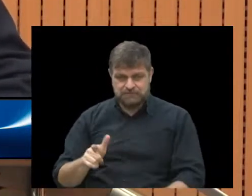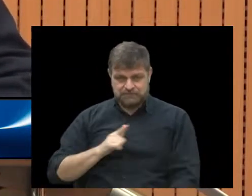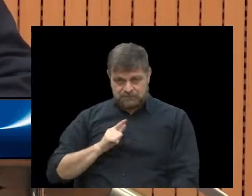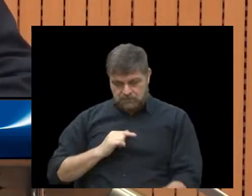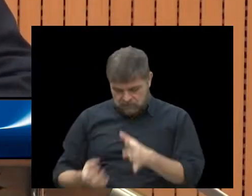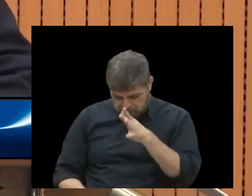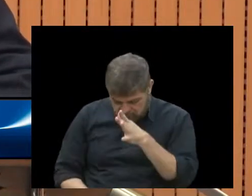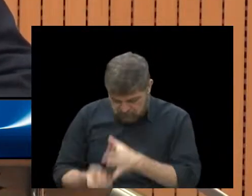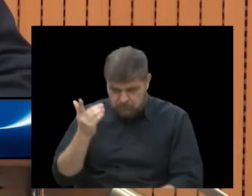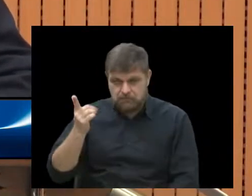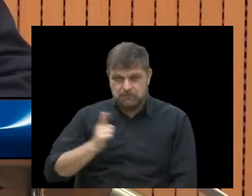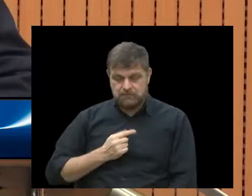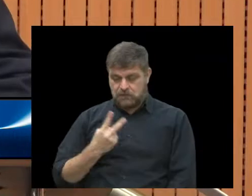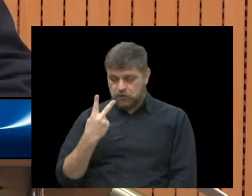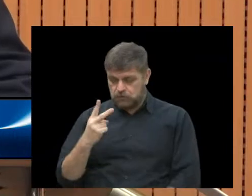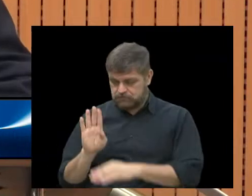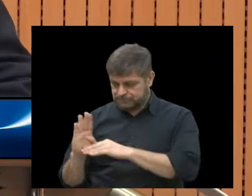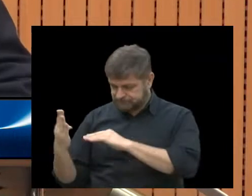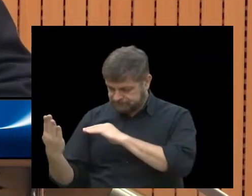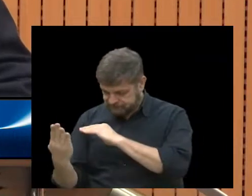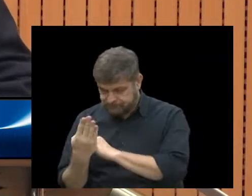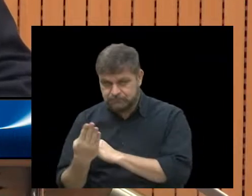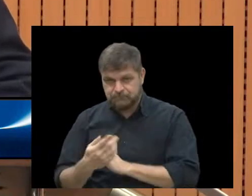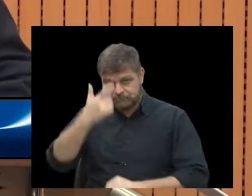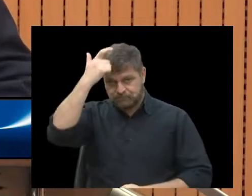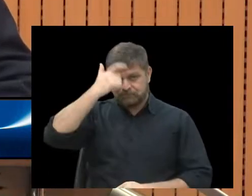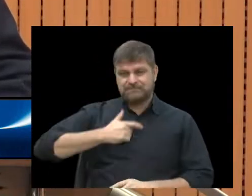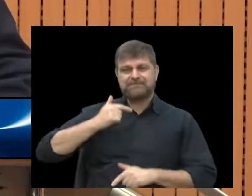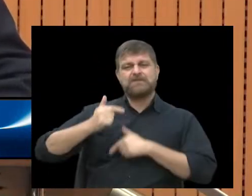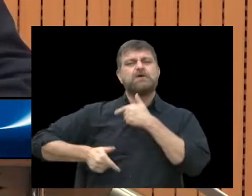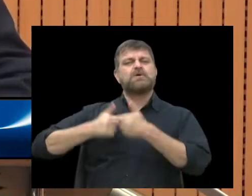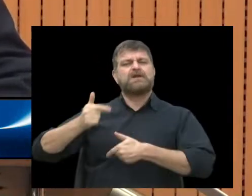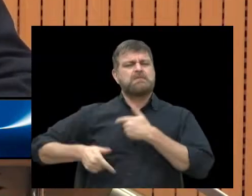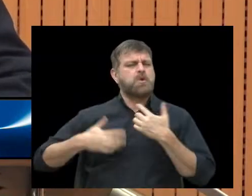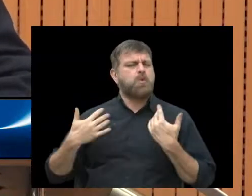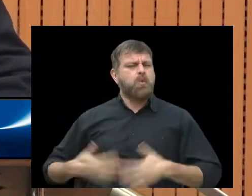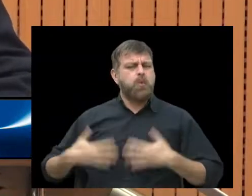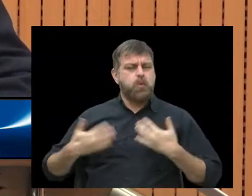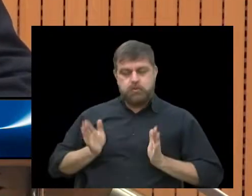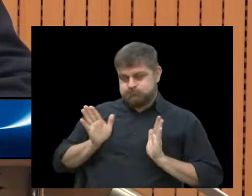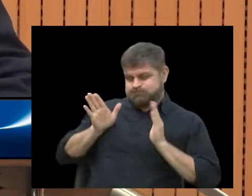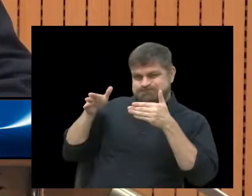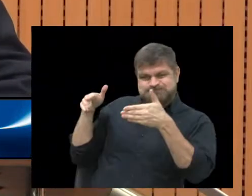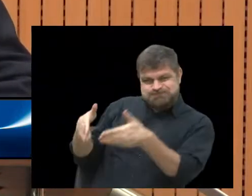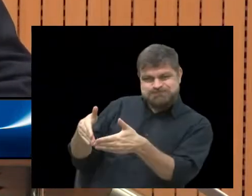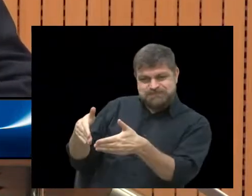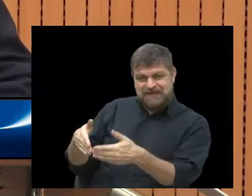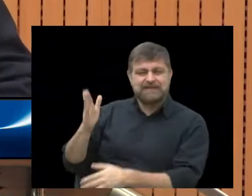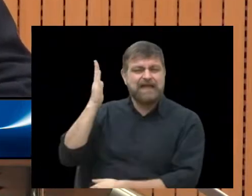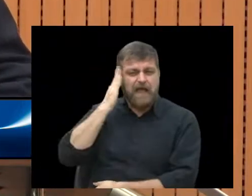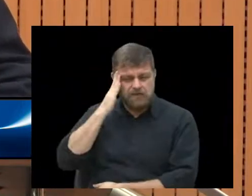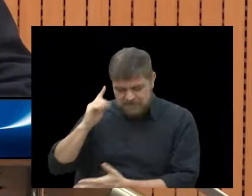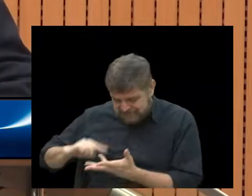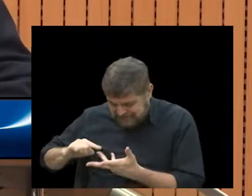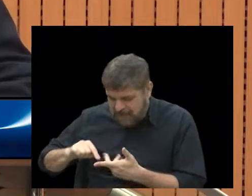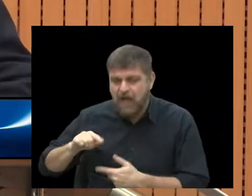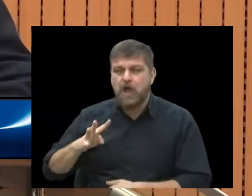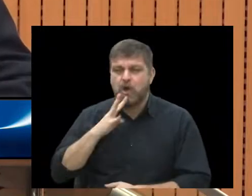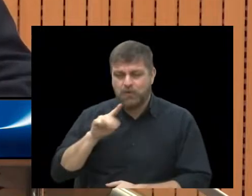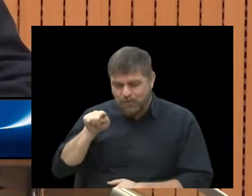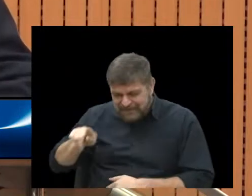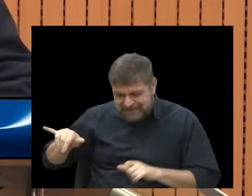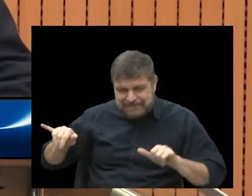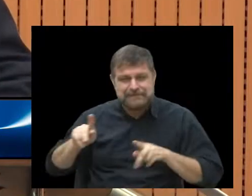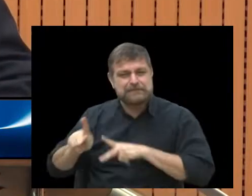saia dos 2 bairros. Esse vereador trabalha e muito por aquela região, sabe que os moradores sofrem